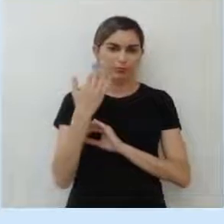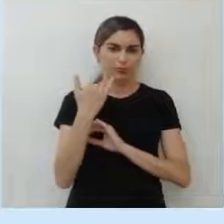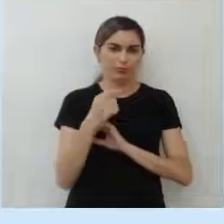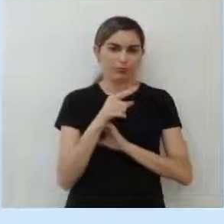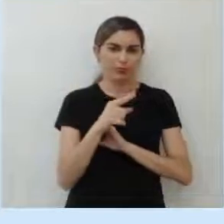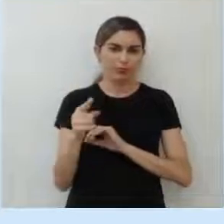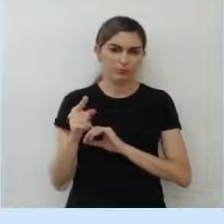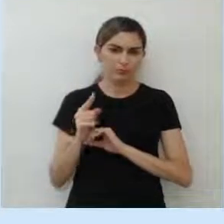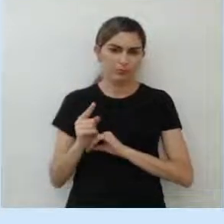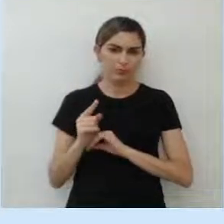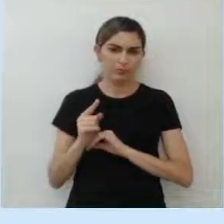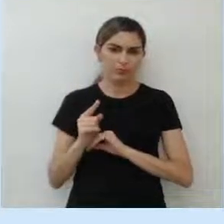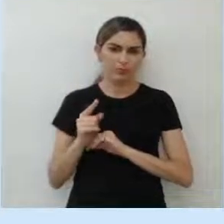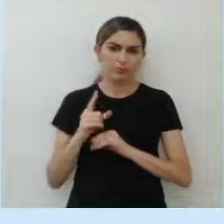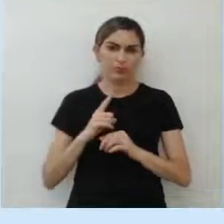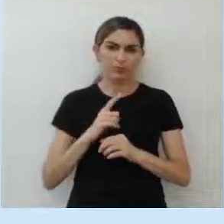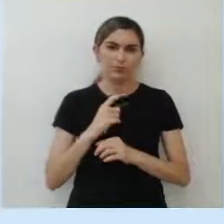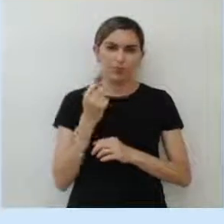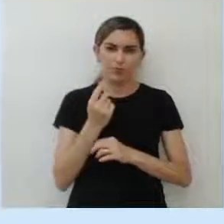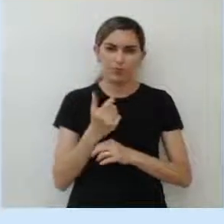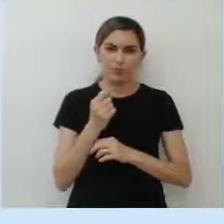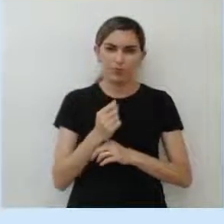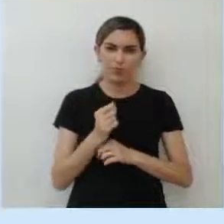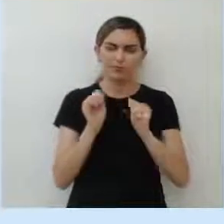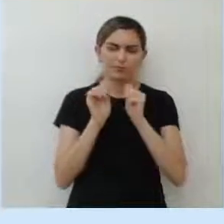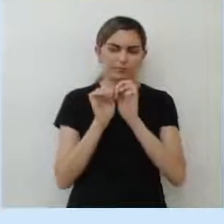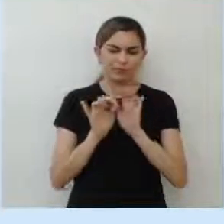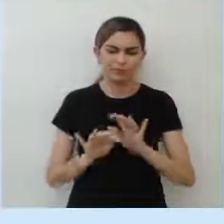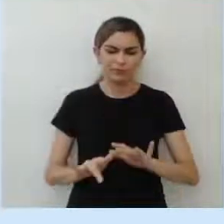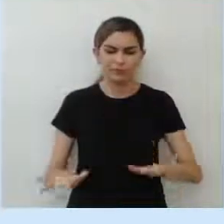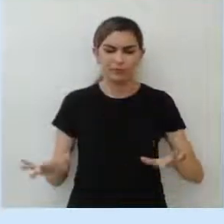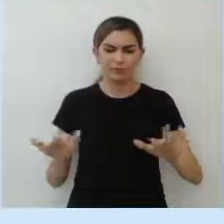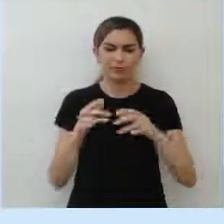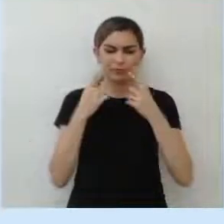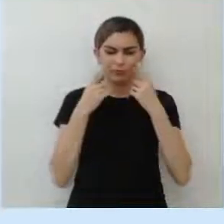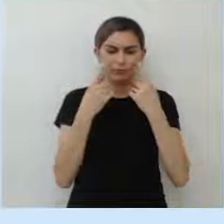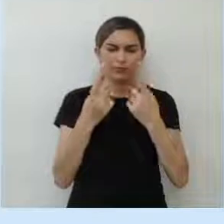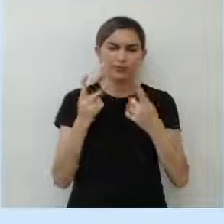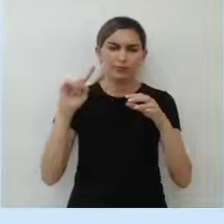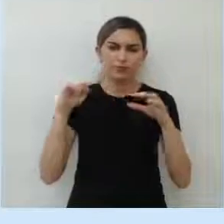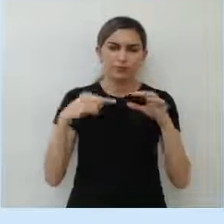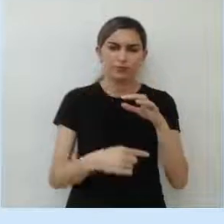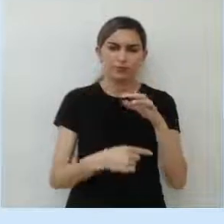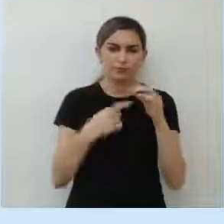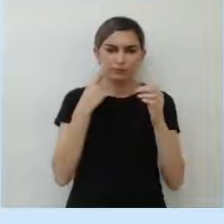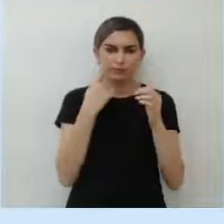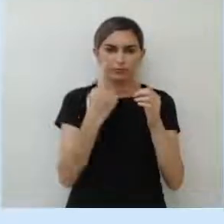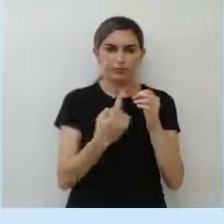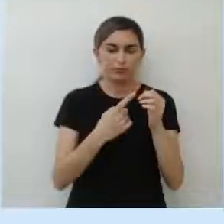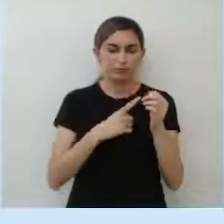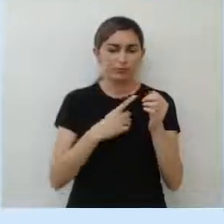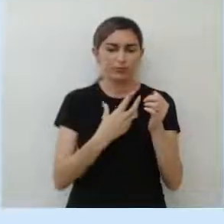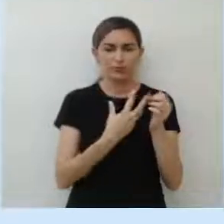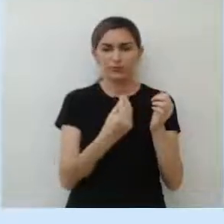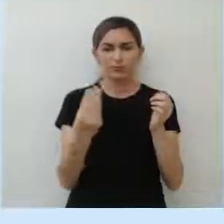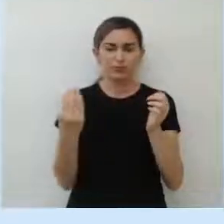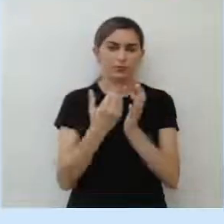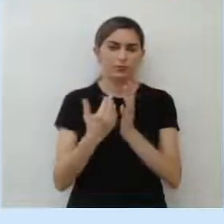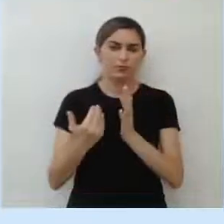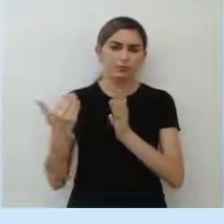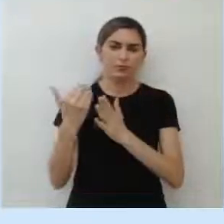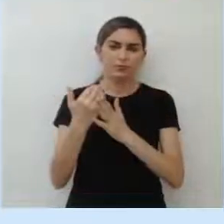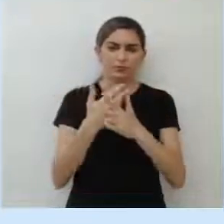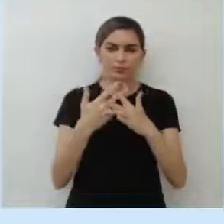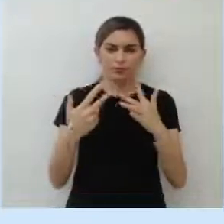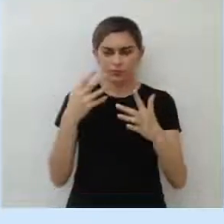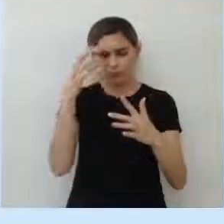que a ortografia é quase um oceano, né? Quando a gente vai mergulhando, a gente vai vendo que tem muito mais coisa para a gente